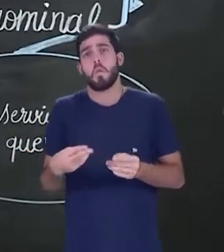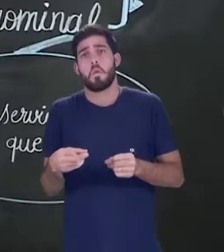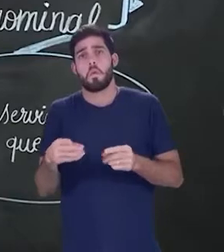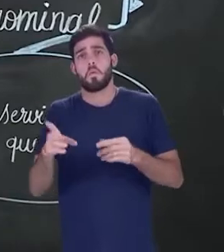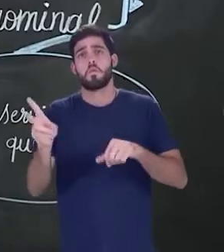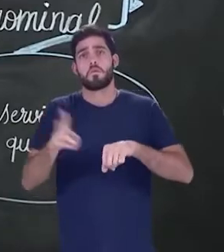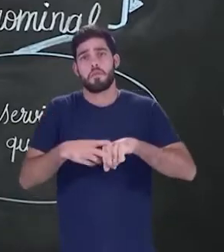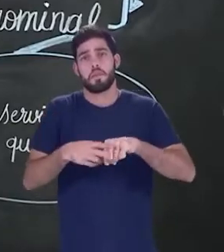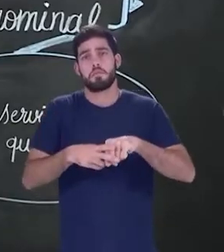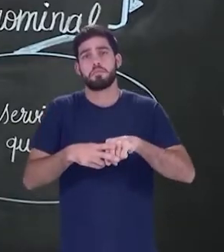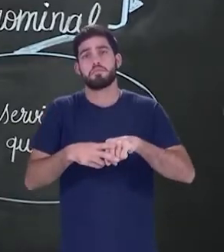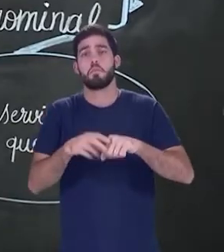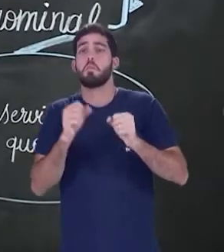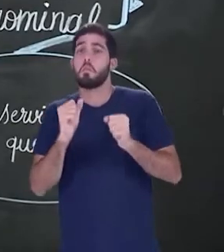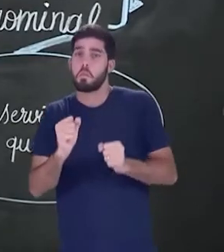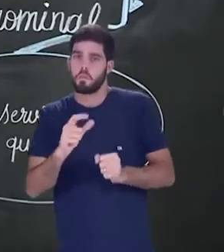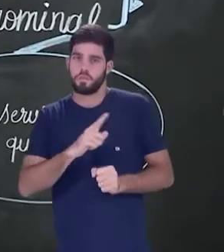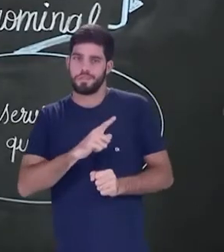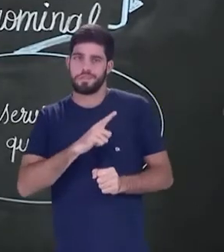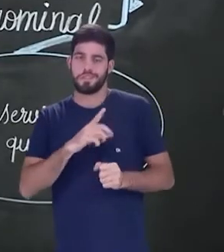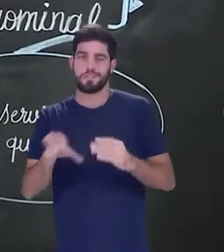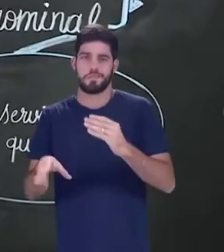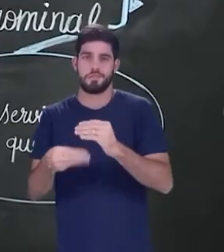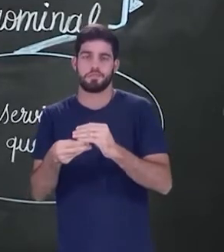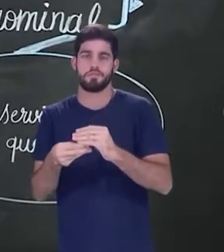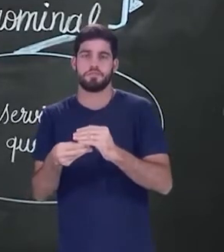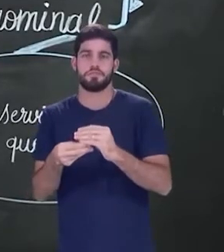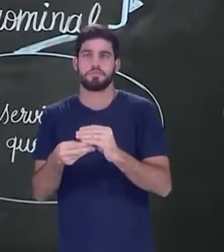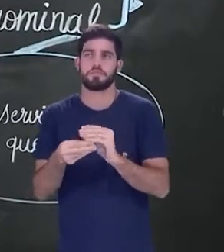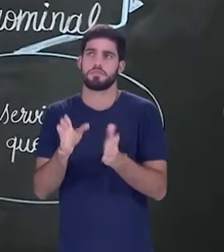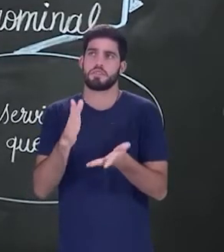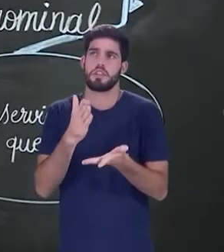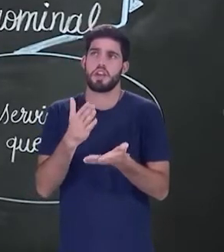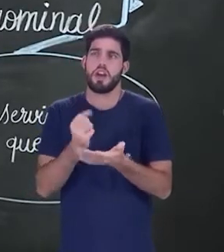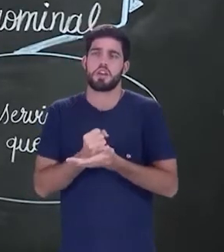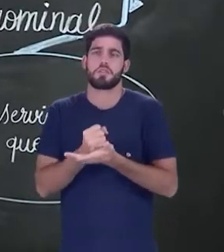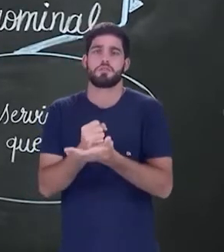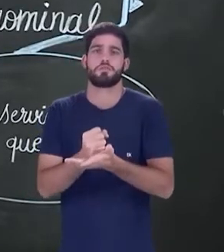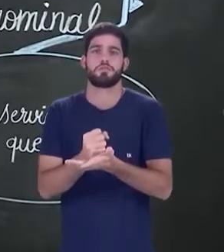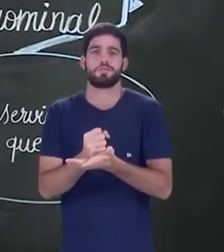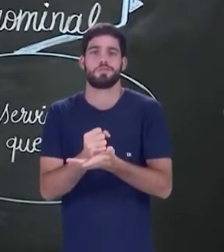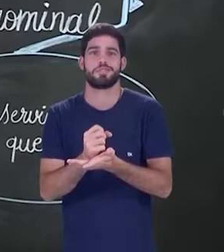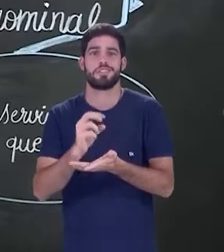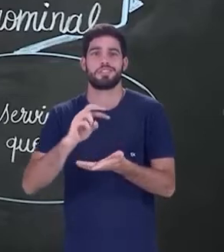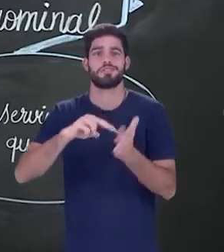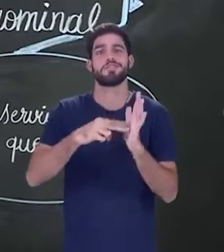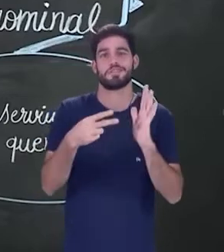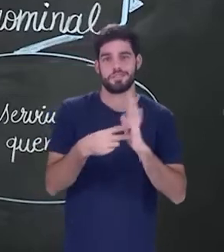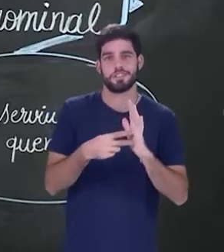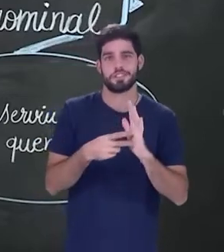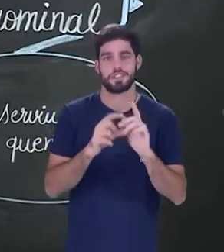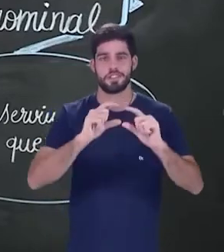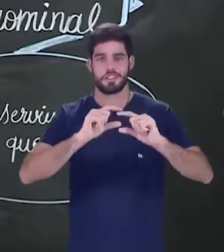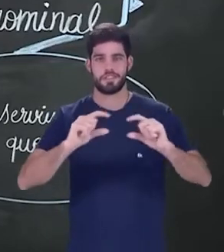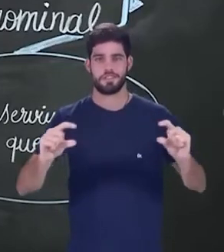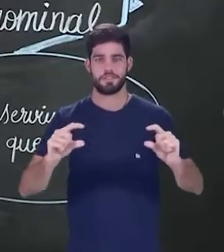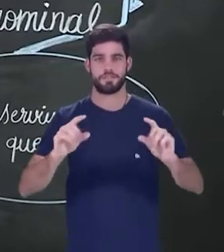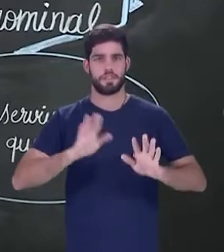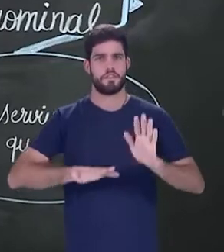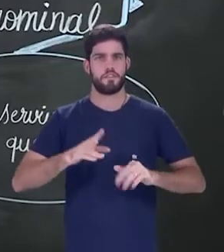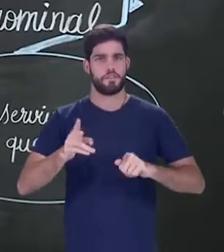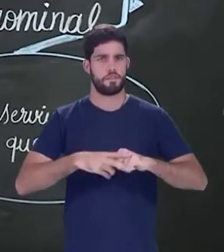um complemento que auxilia a construção de sentido dessa oração. Nem sempre o verbo vai pedir